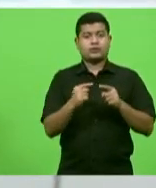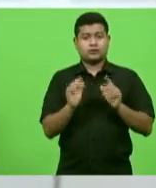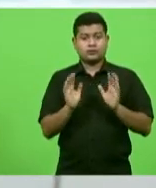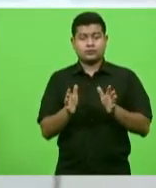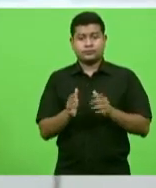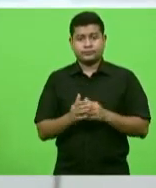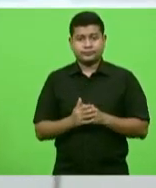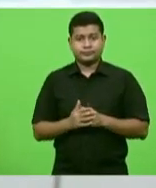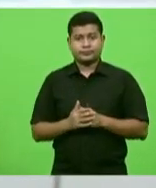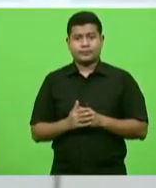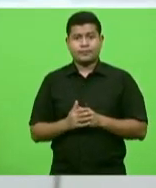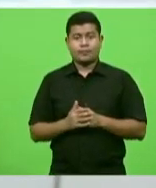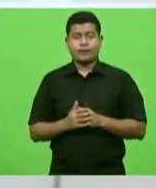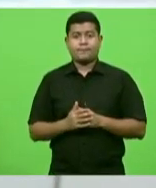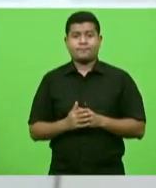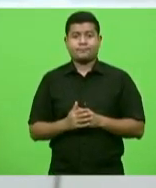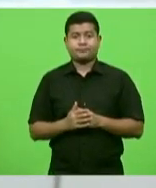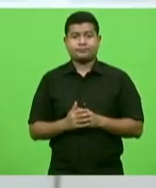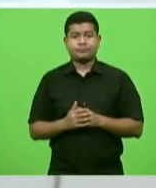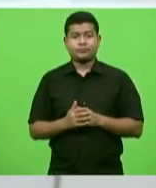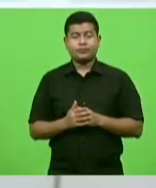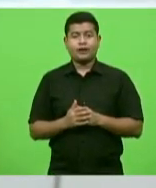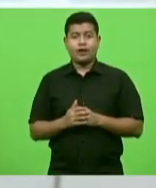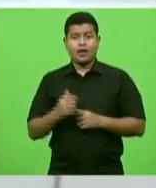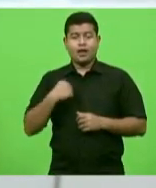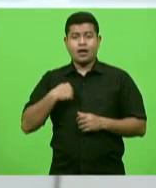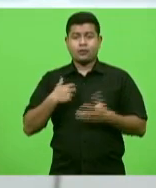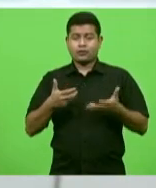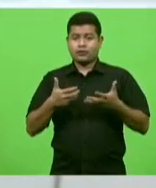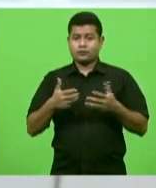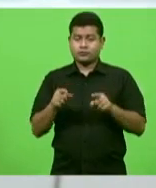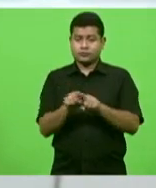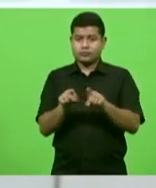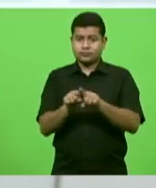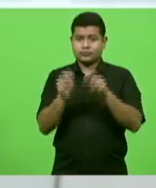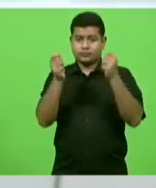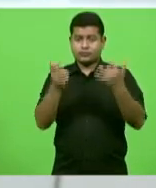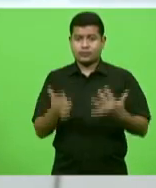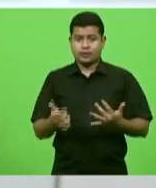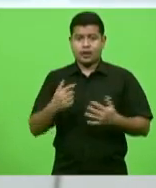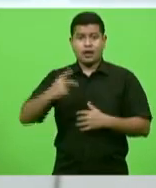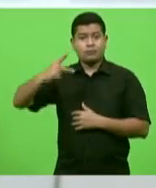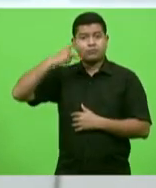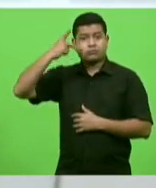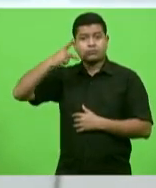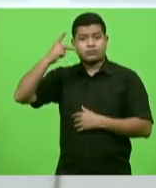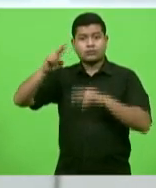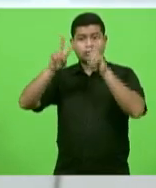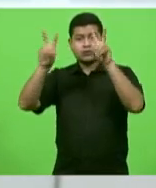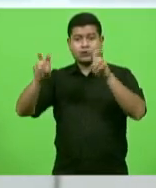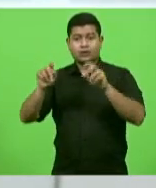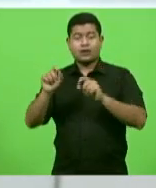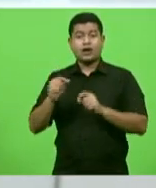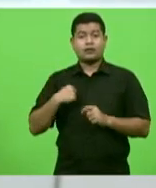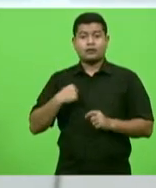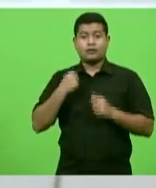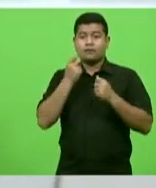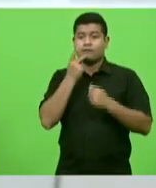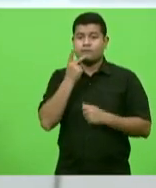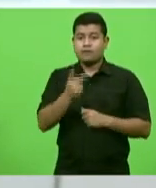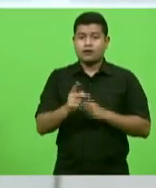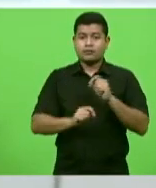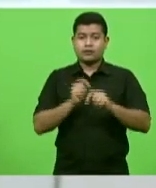julgou oportuno confiar a confirmar que a política que aqui me reporto é da Excelência